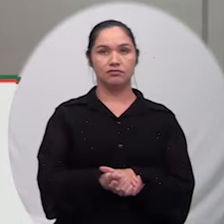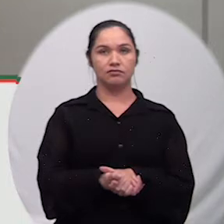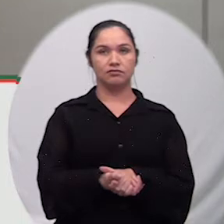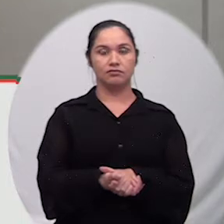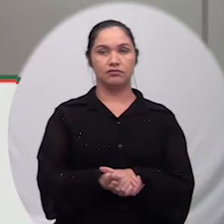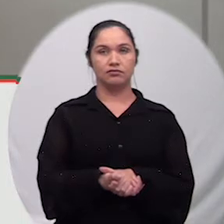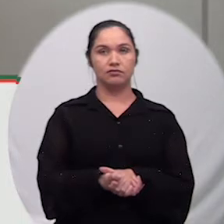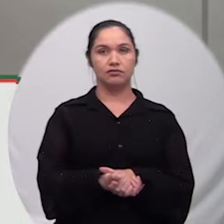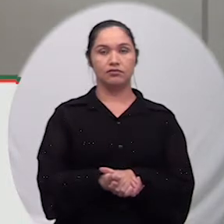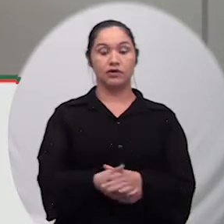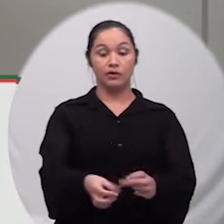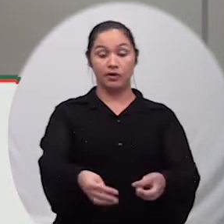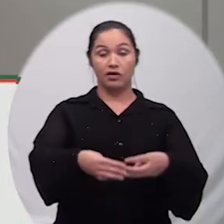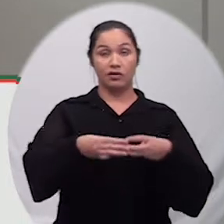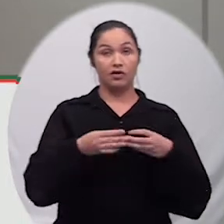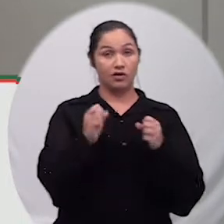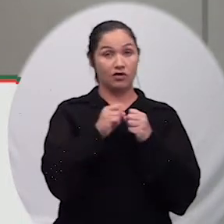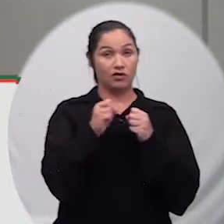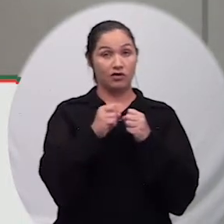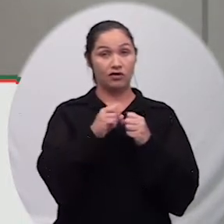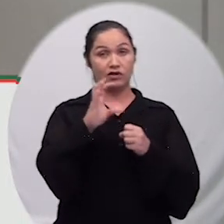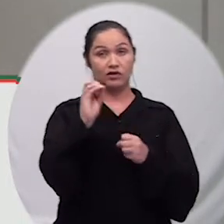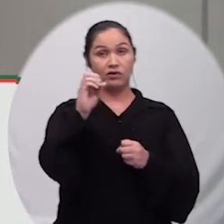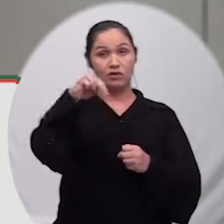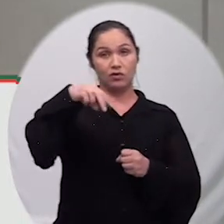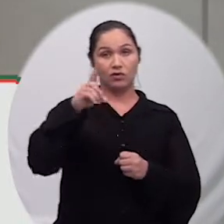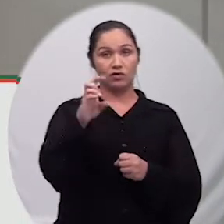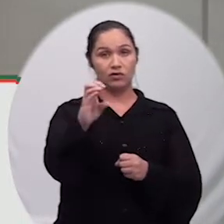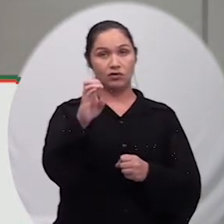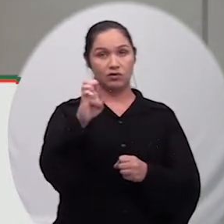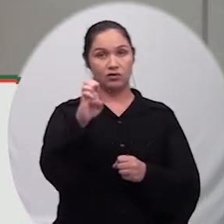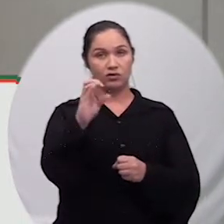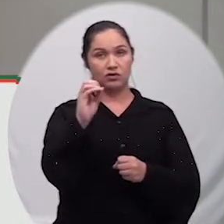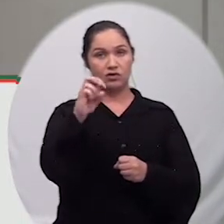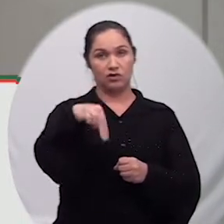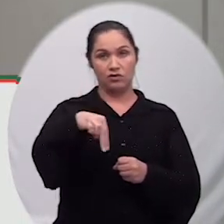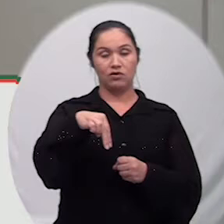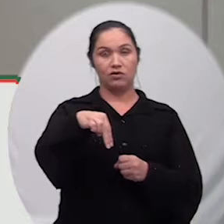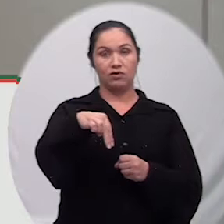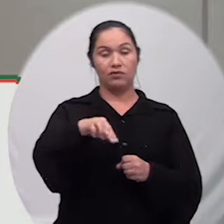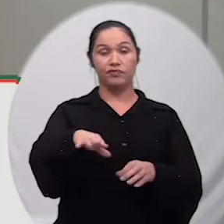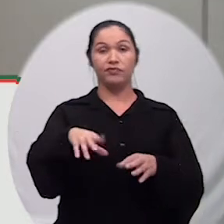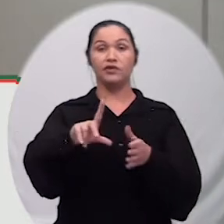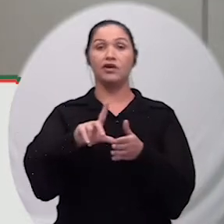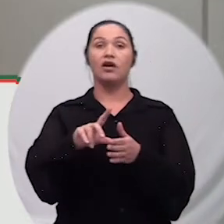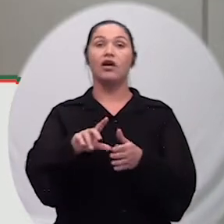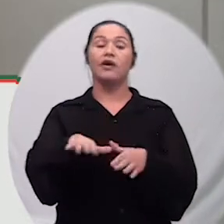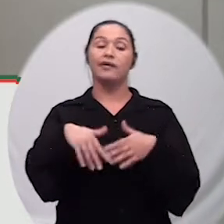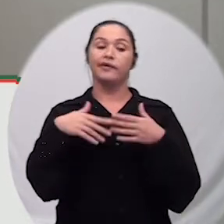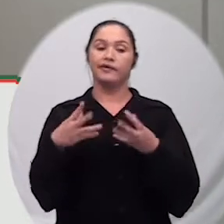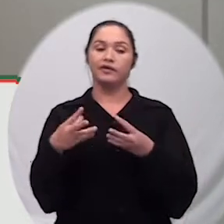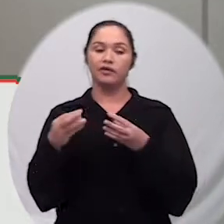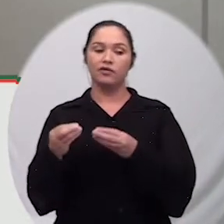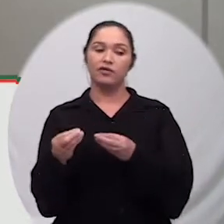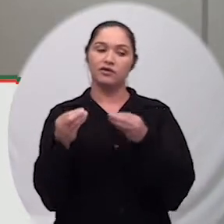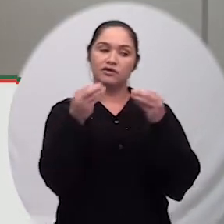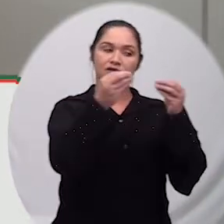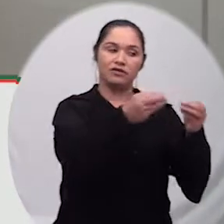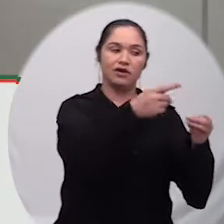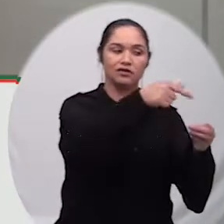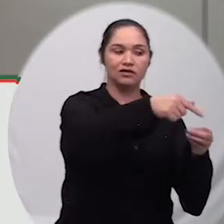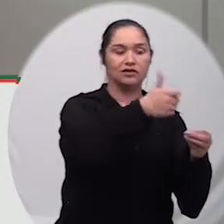no CONDECON, o Conselho, e vai ser encaminhado, então, para a Procuradoria do município, para a